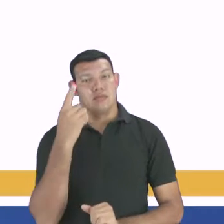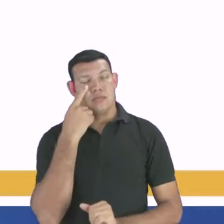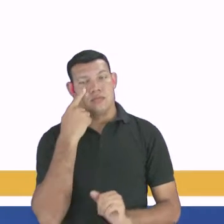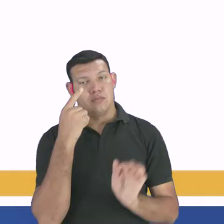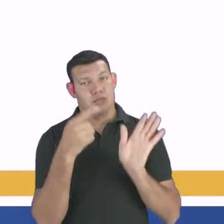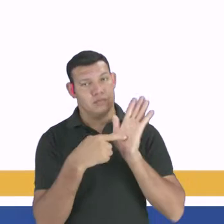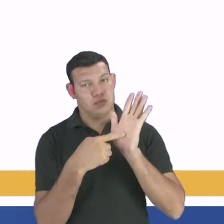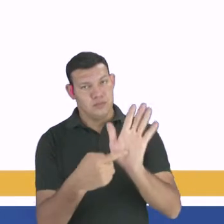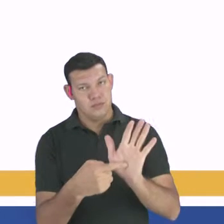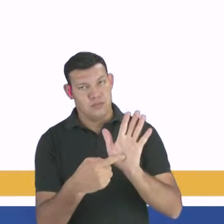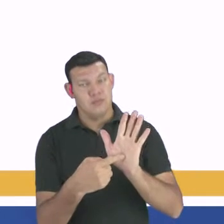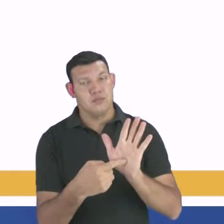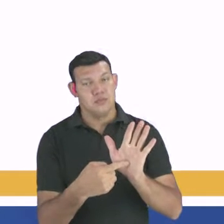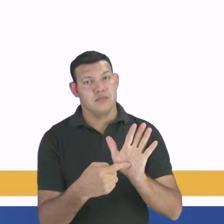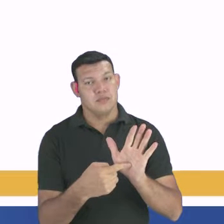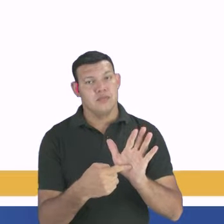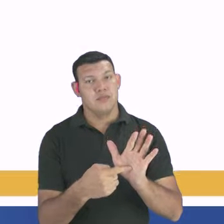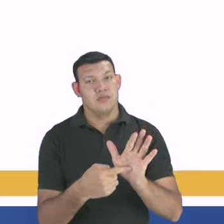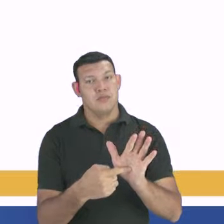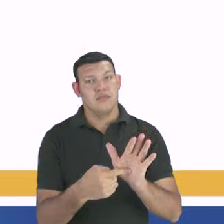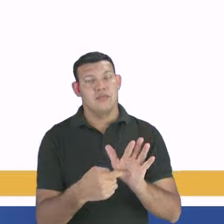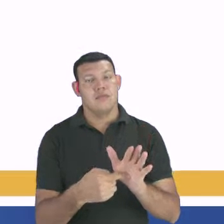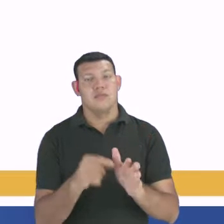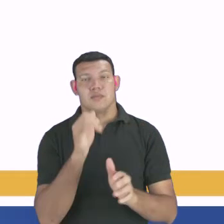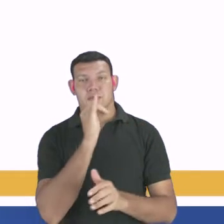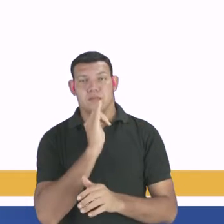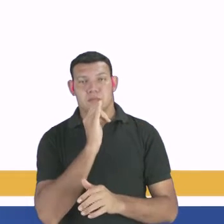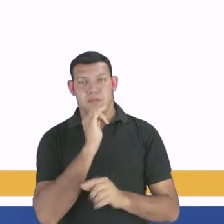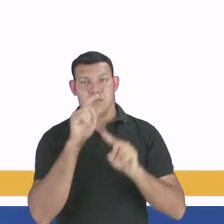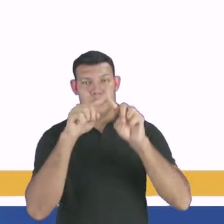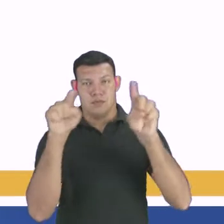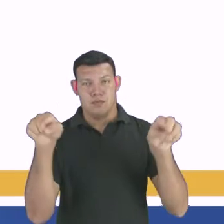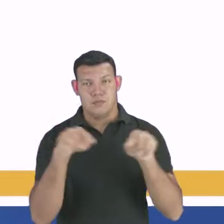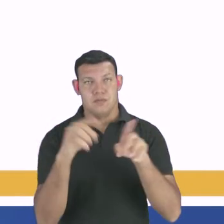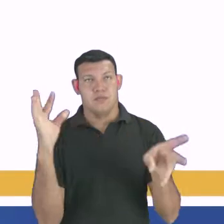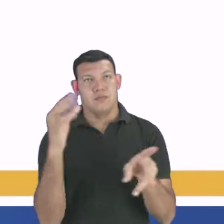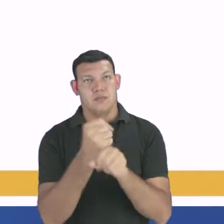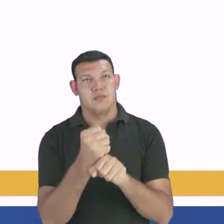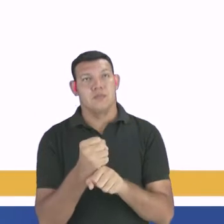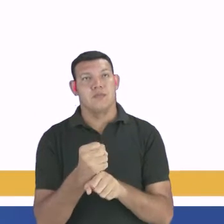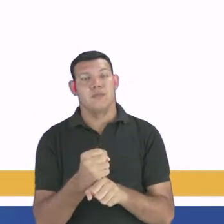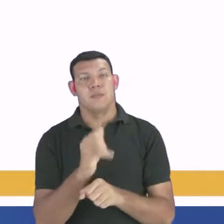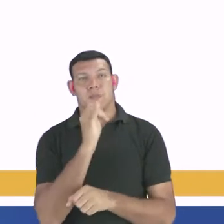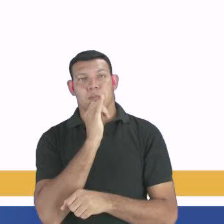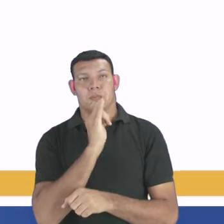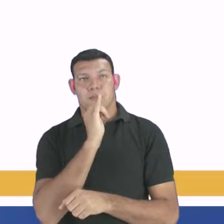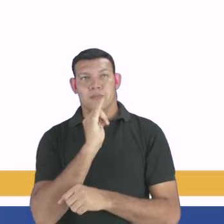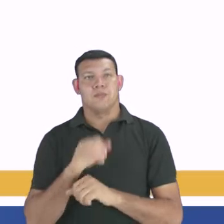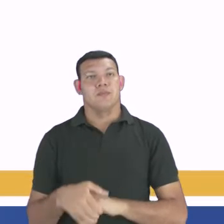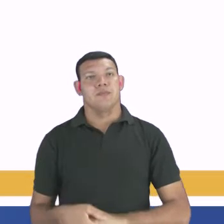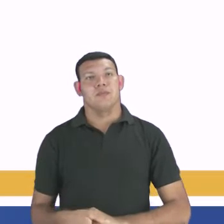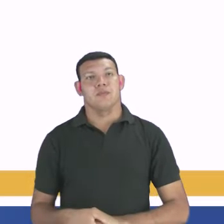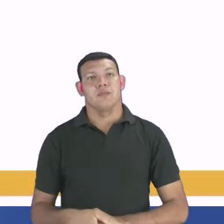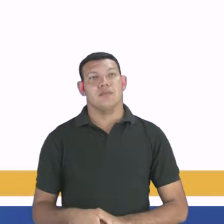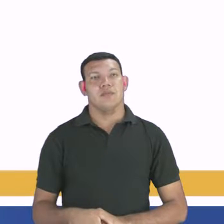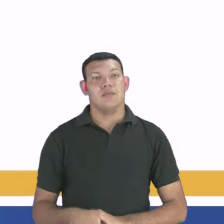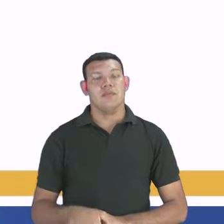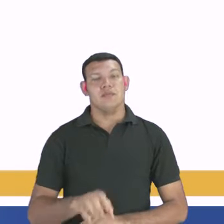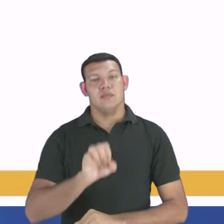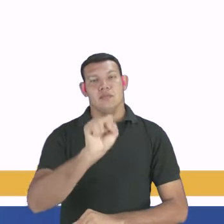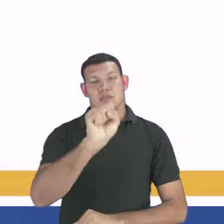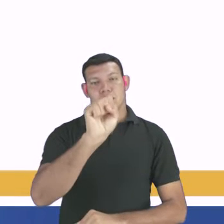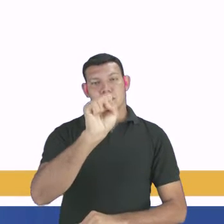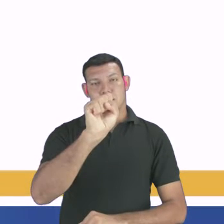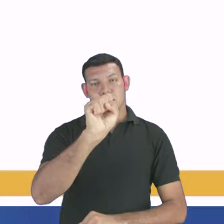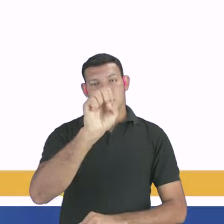que são equações trigonométricas então Acompanha comigo aí o primeiro exemplo que nós temos o seno de x mais o